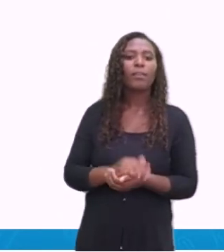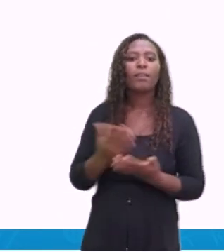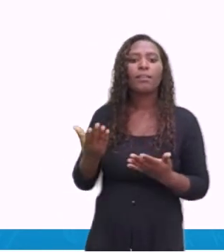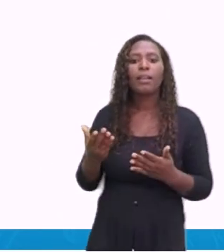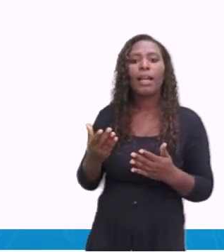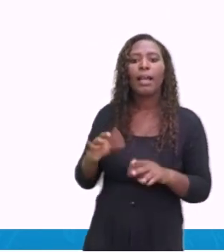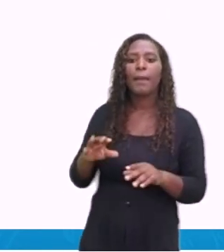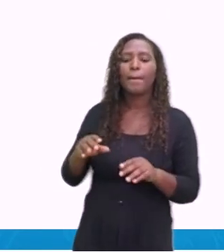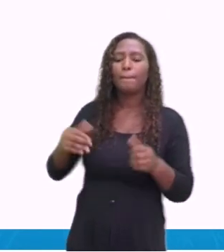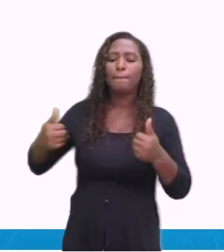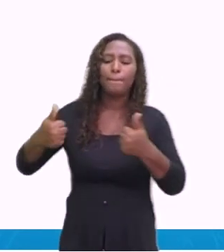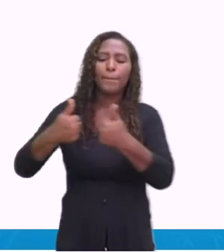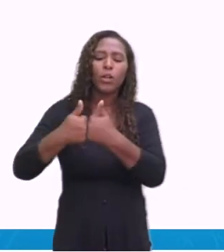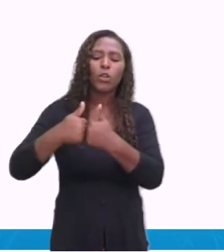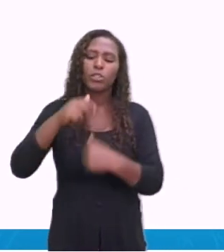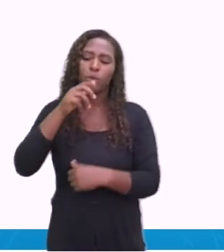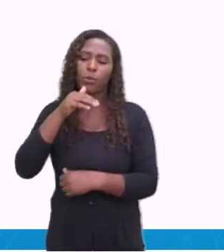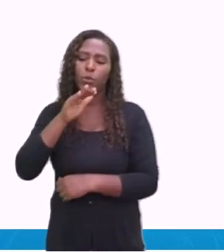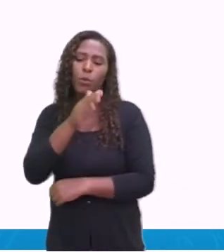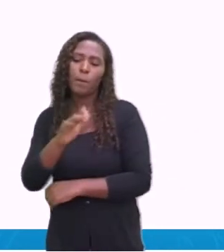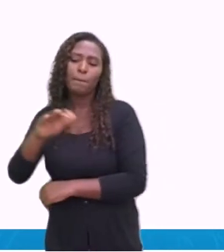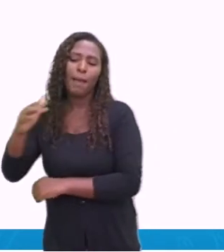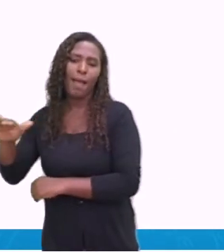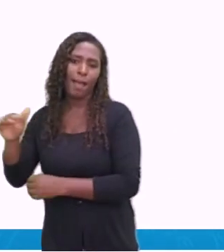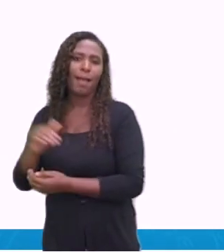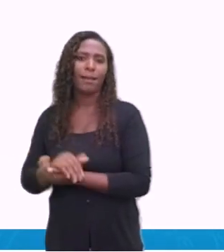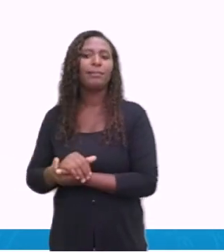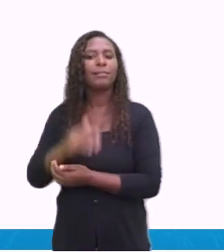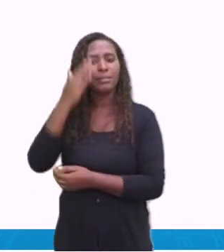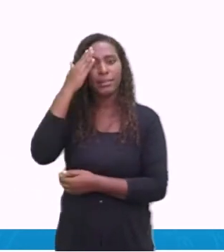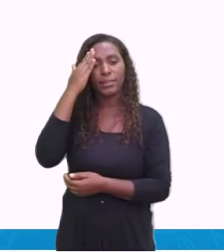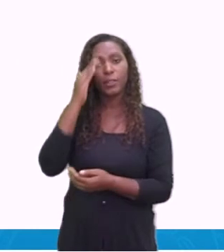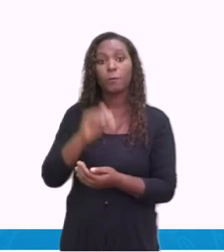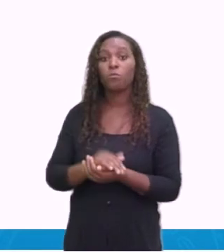serem escravizados foram os indígenas.